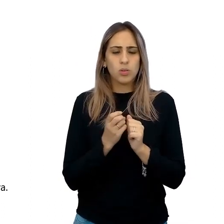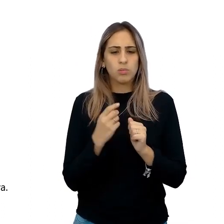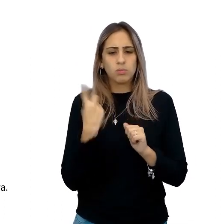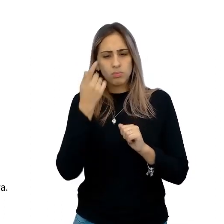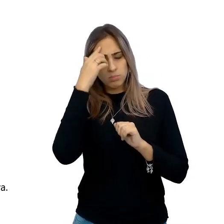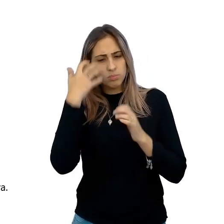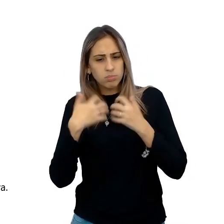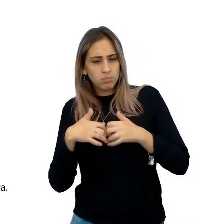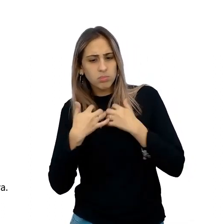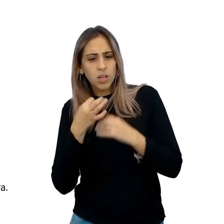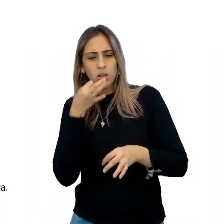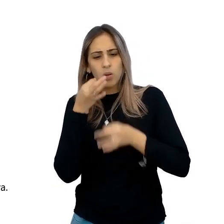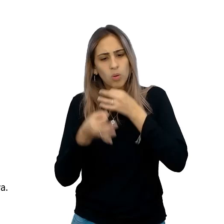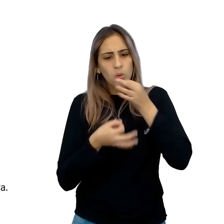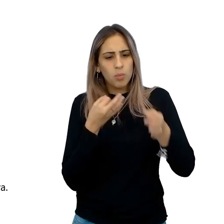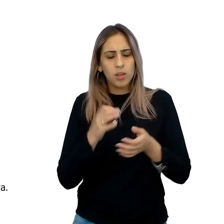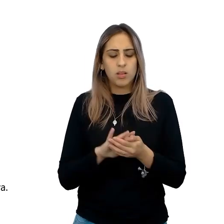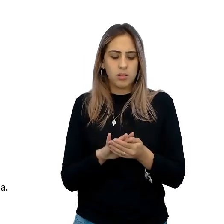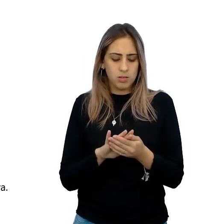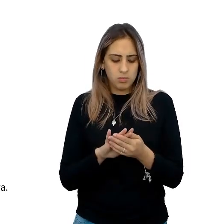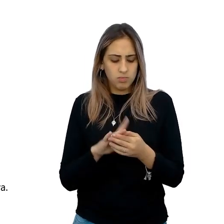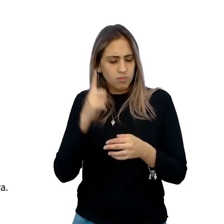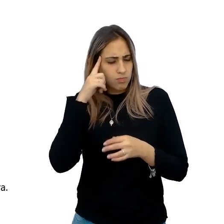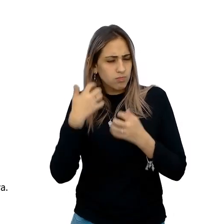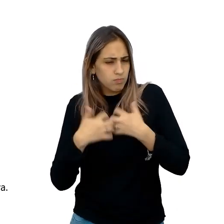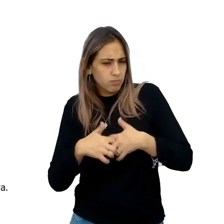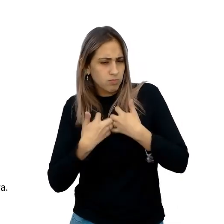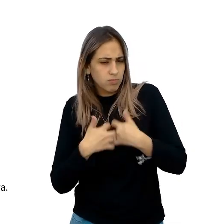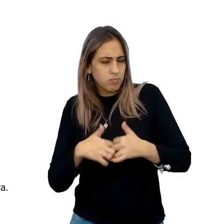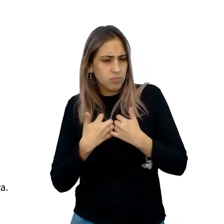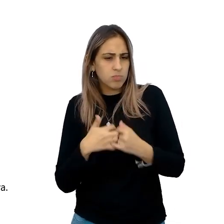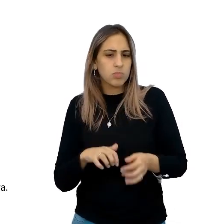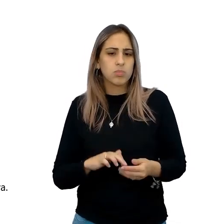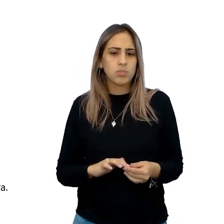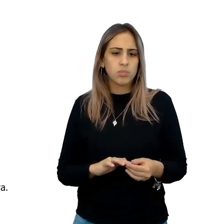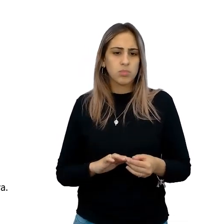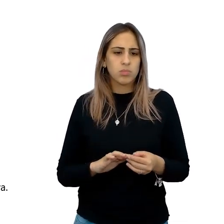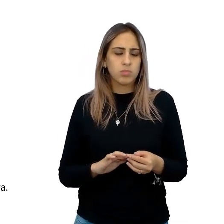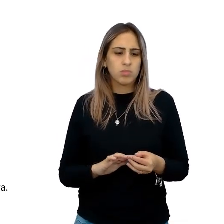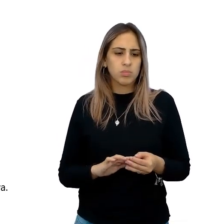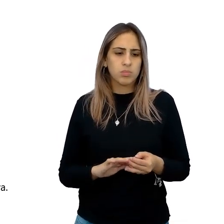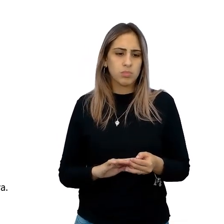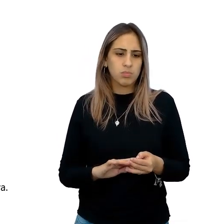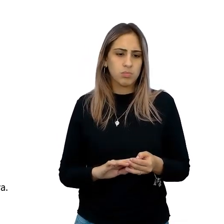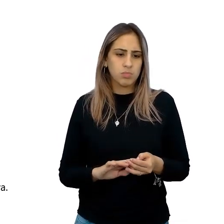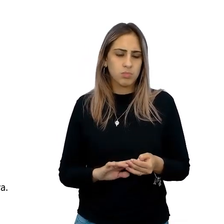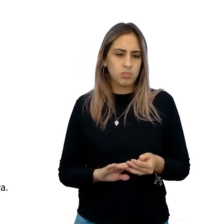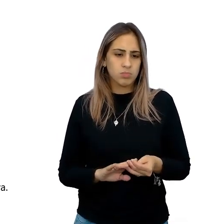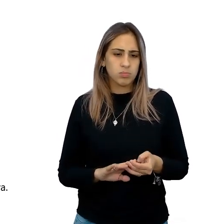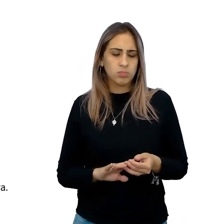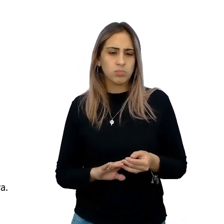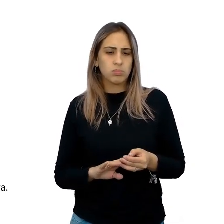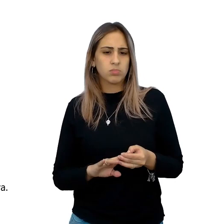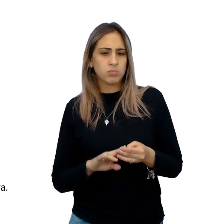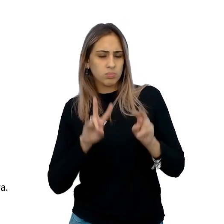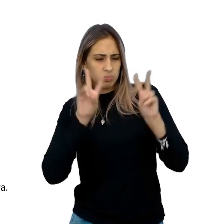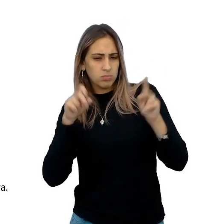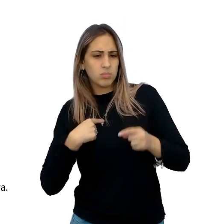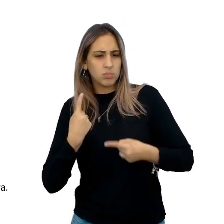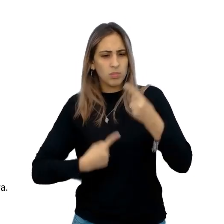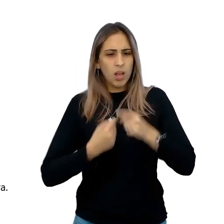pensando, argumentando, tendo ali um quebra-cabeça na cabeça. E aí a temática que a gente vai discutir é